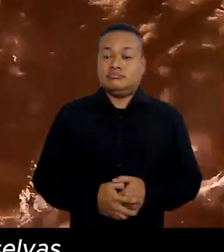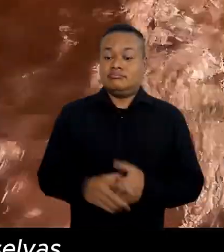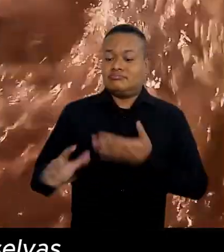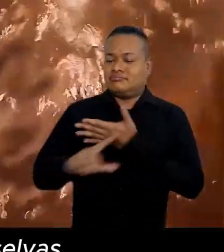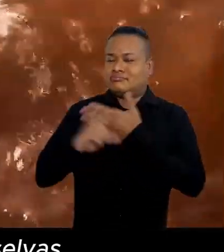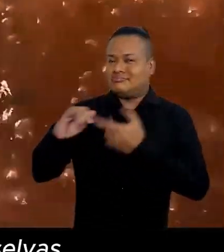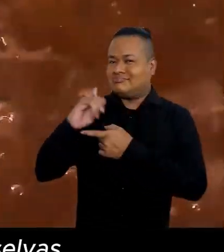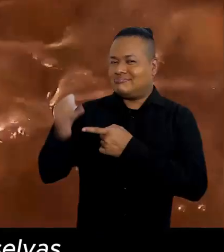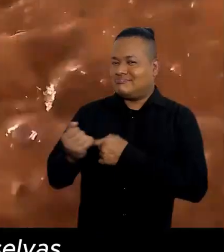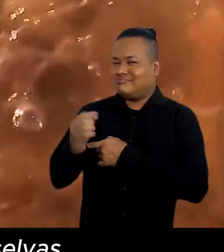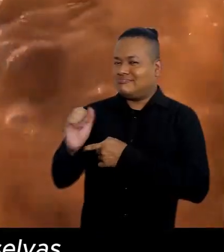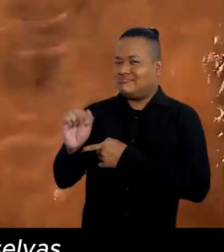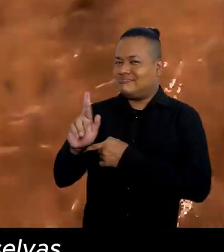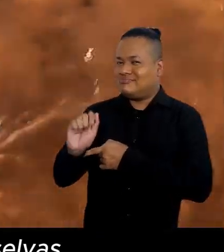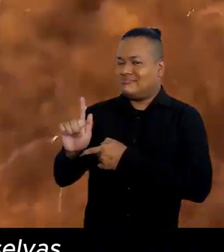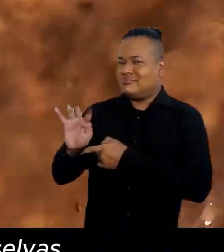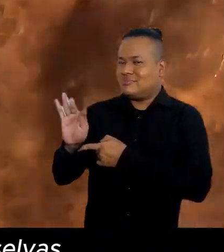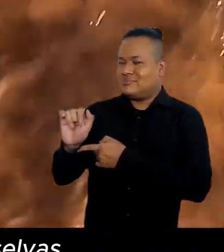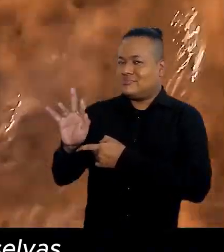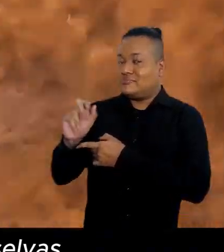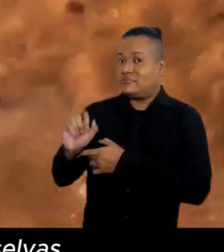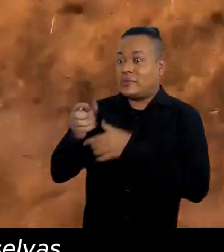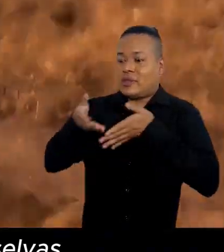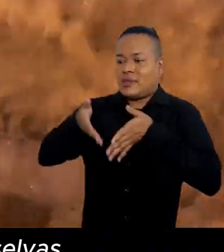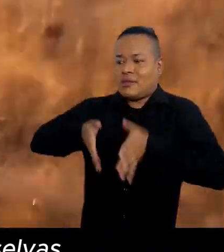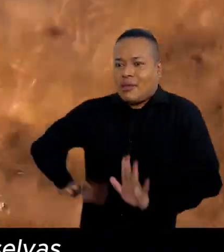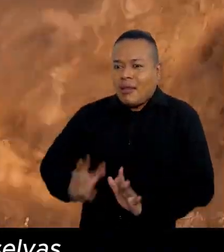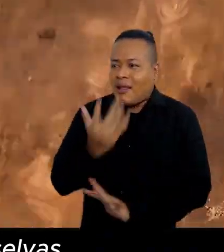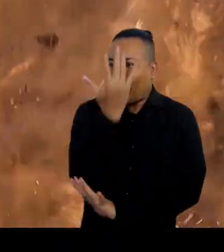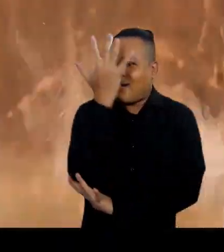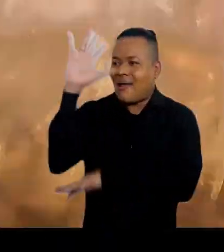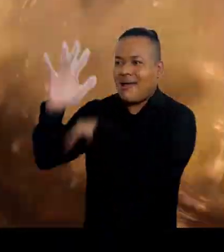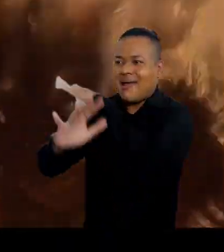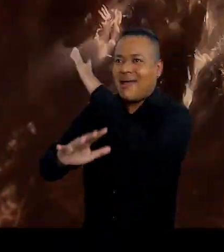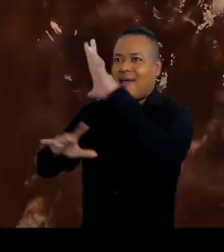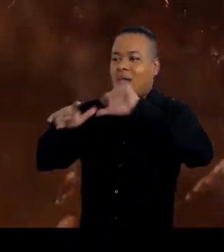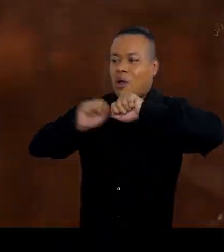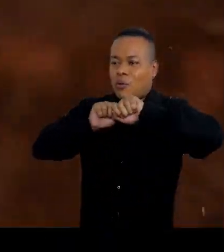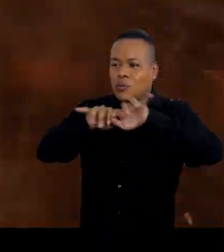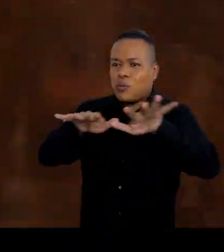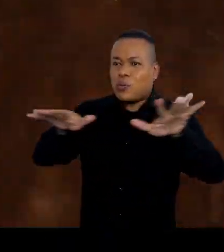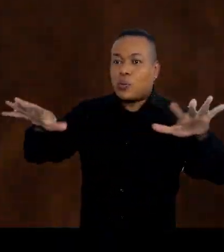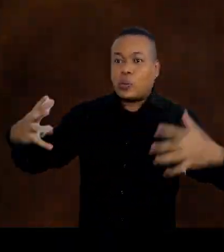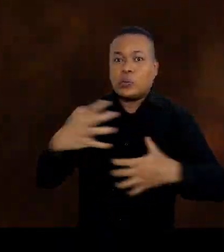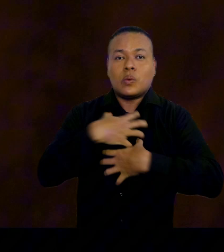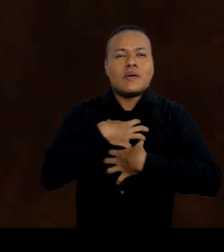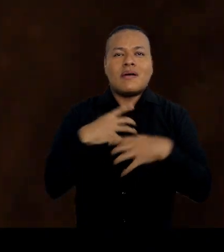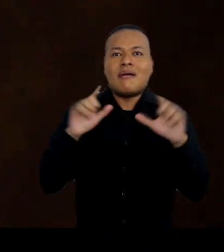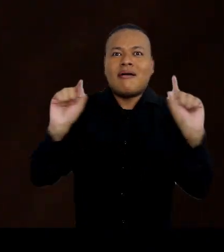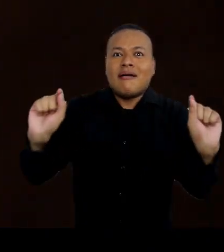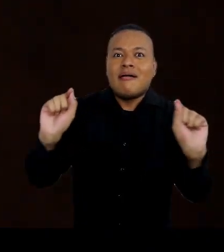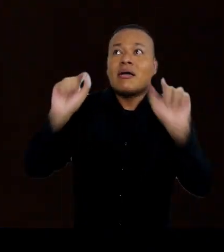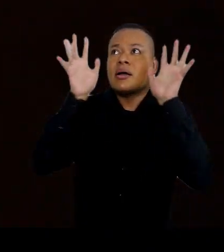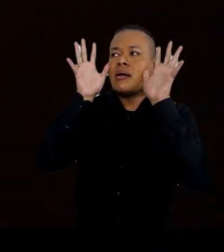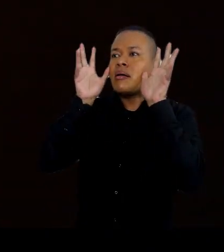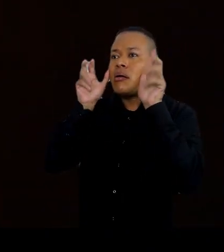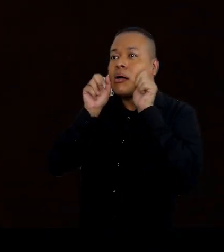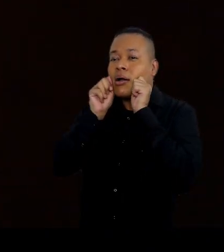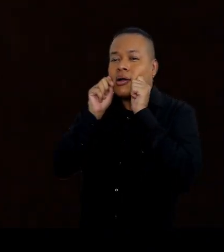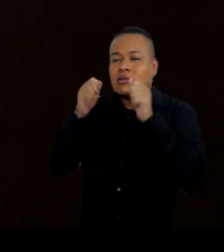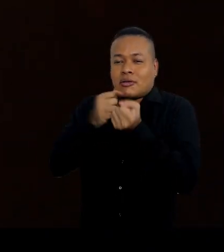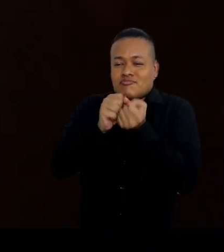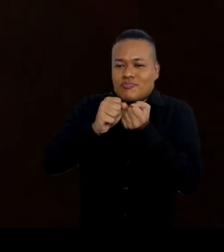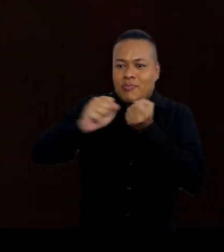Jorge Tufi foi um poeta que nasceu entre rios e selvas. Trouxe na alma a grandeza do Acre e a